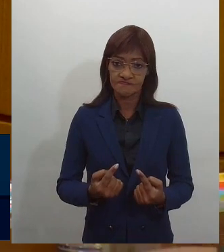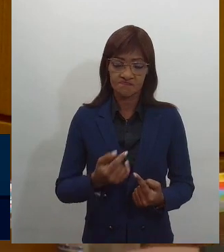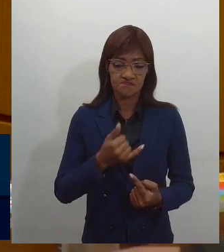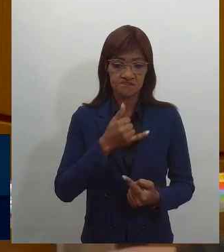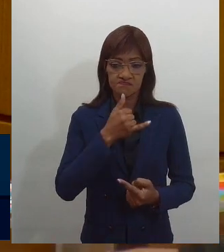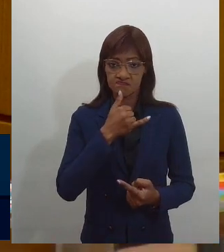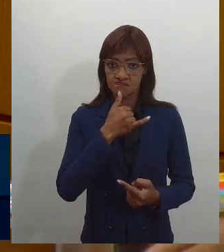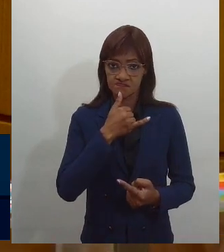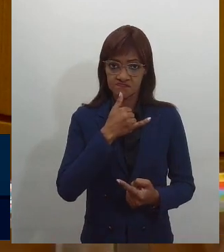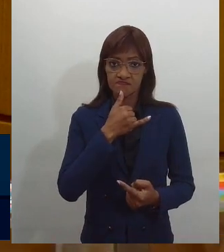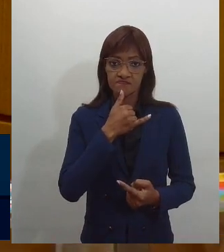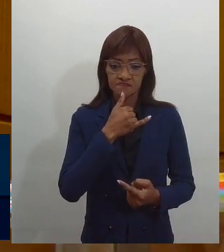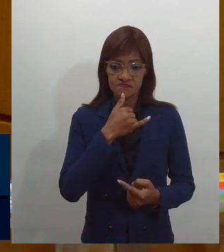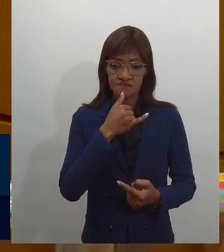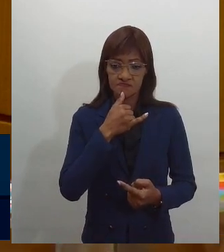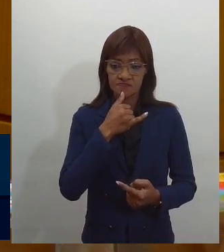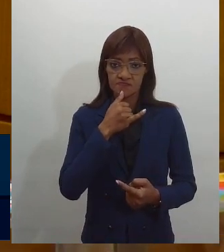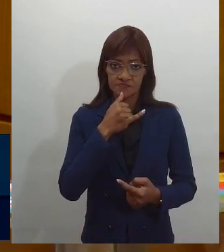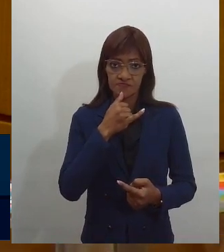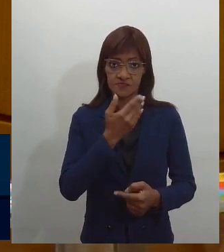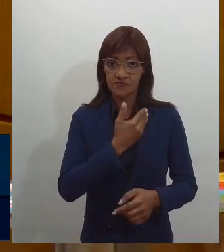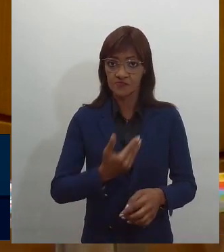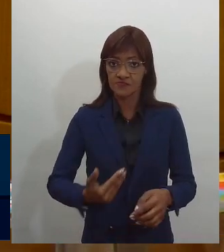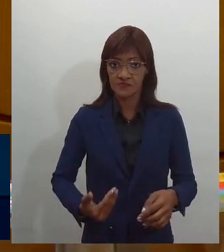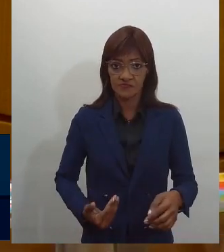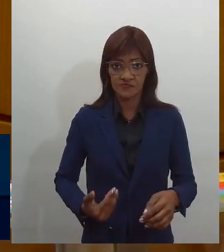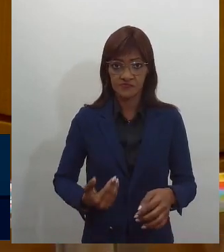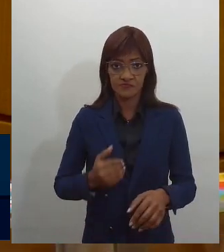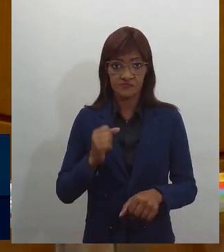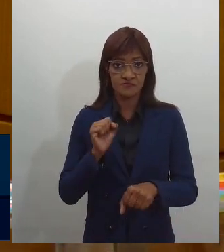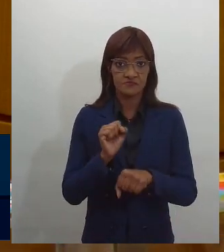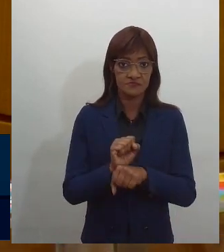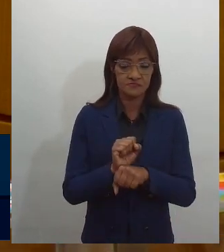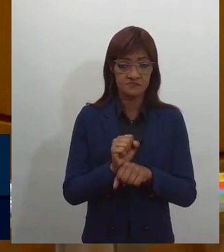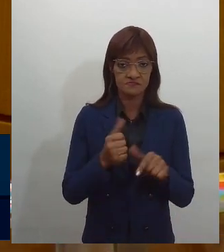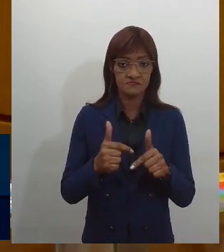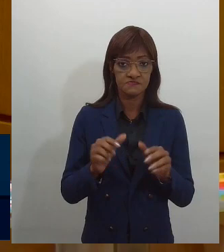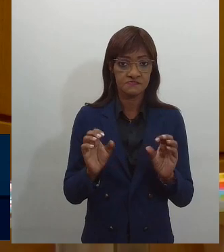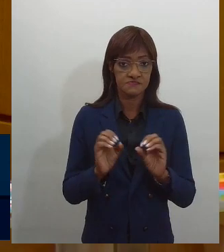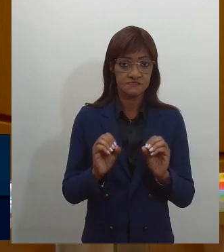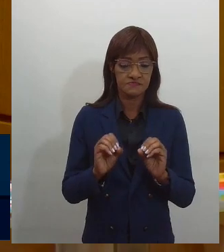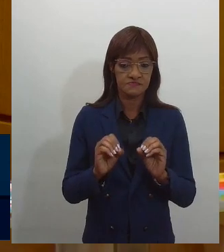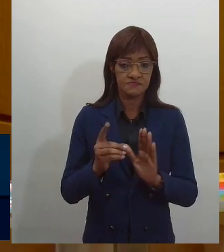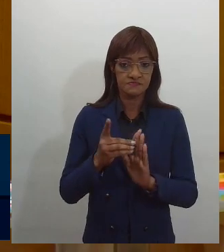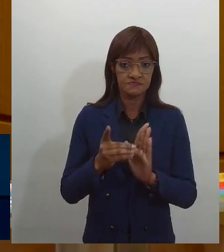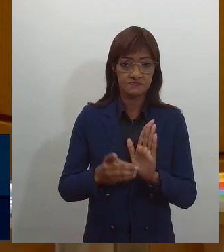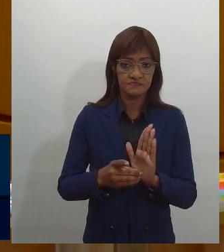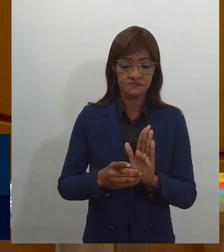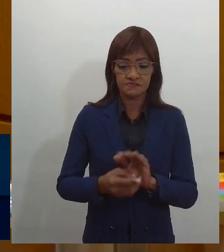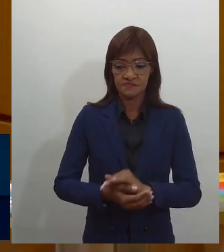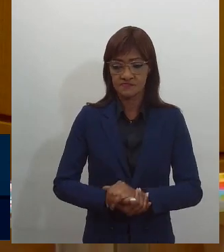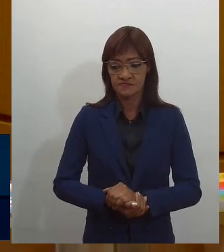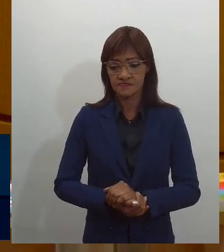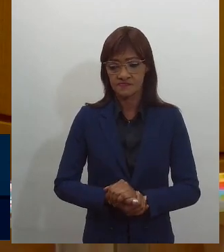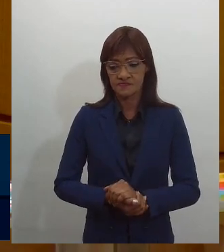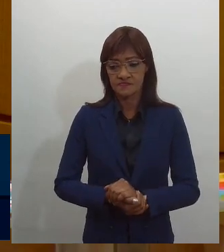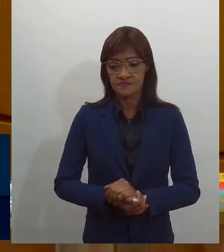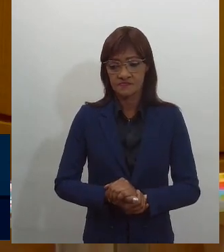porque o governo de Sergipe ainda não assinou esse decreto. de acordo com a lei,